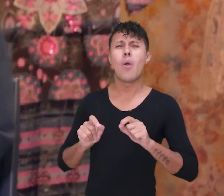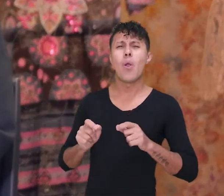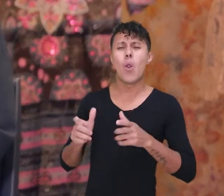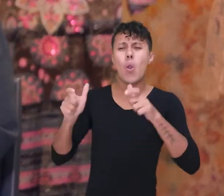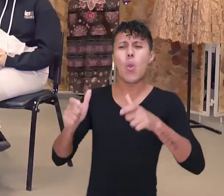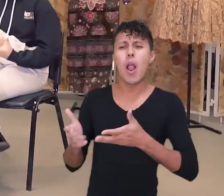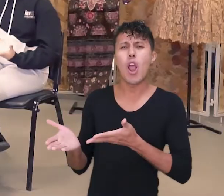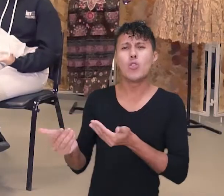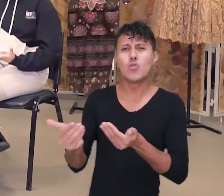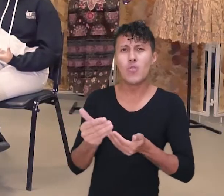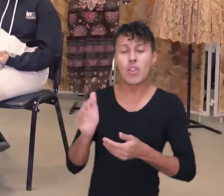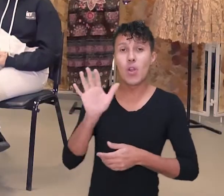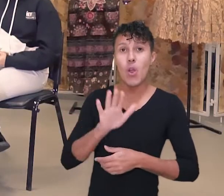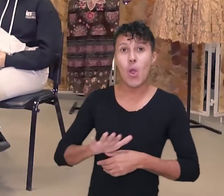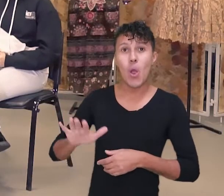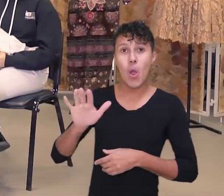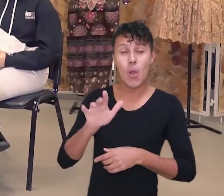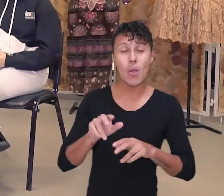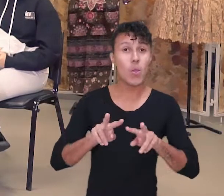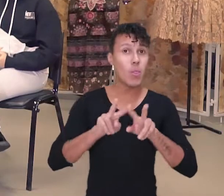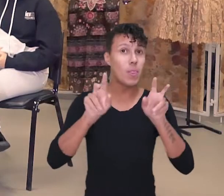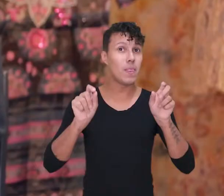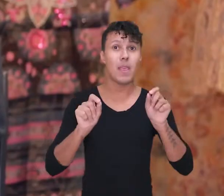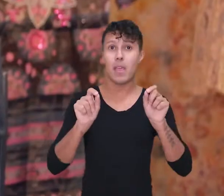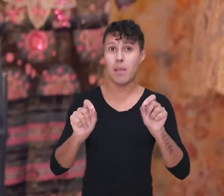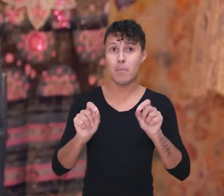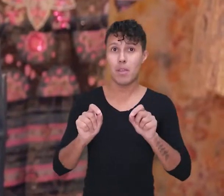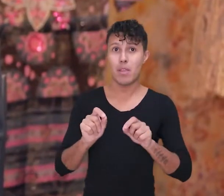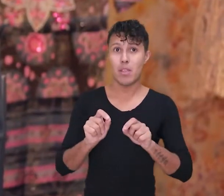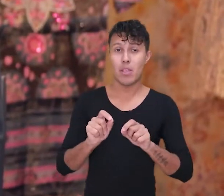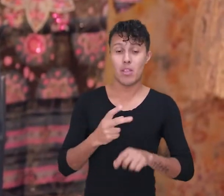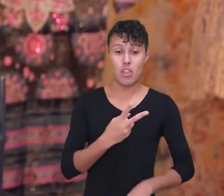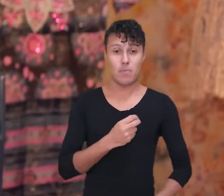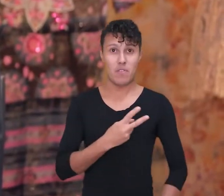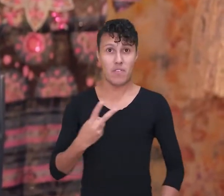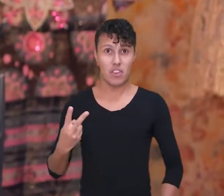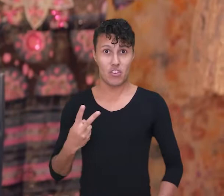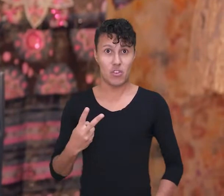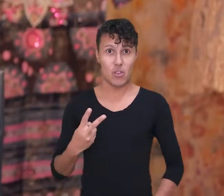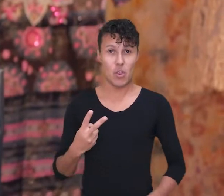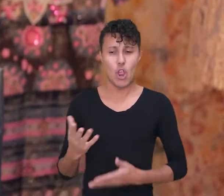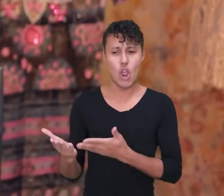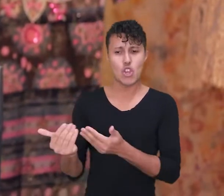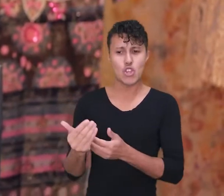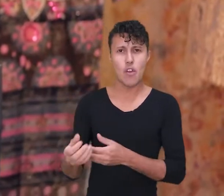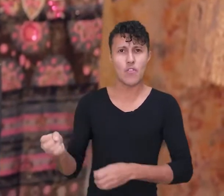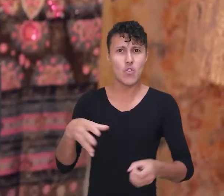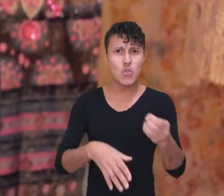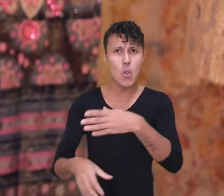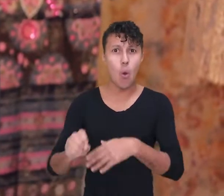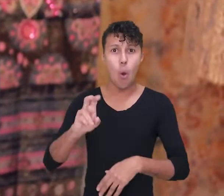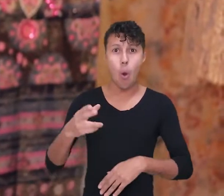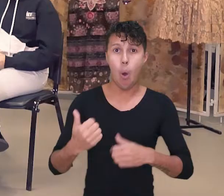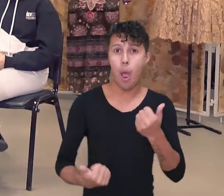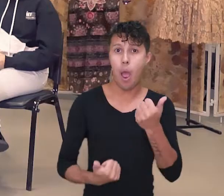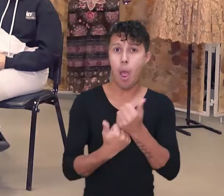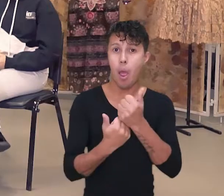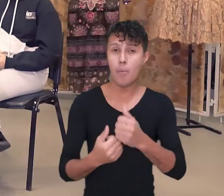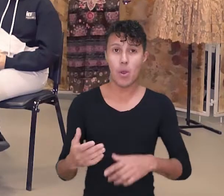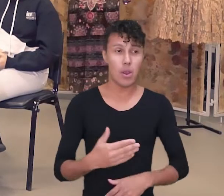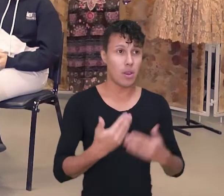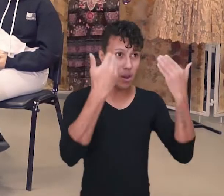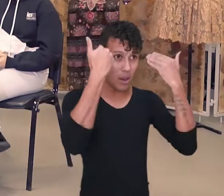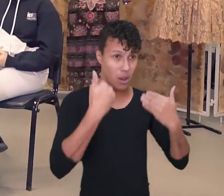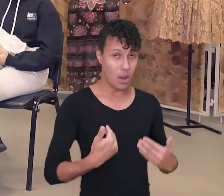um Papo Reto, essa edição com o tema 2022, as juventudes são modernistas ou modernas? Eu